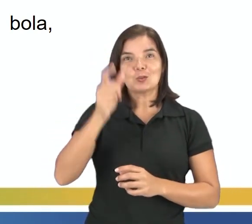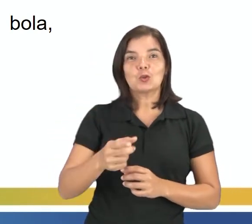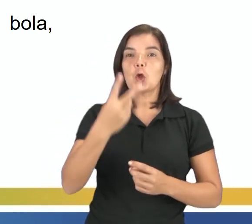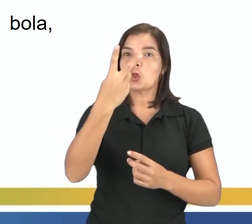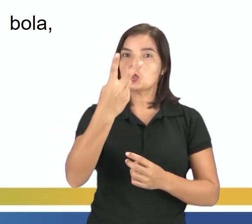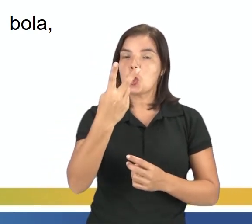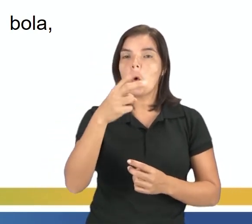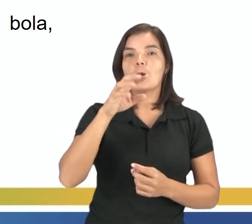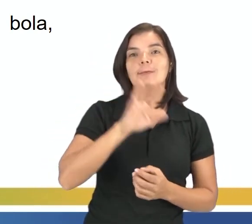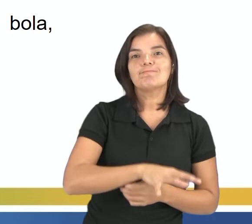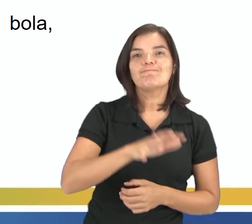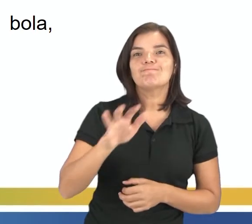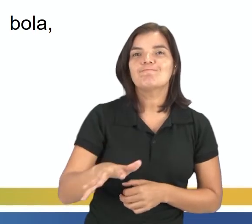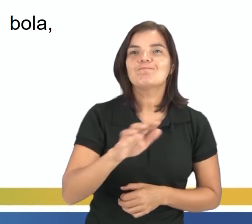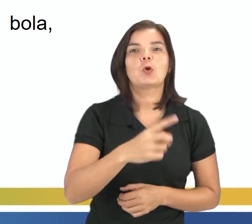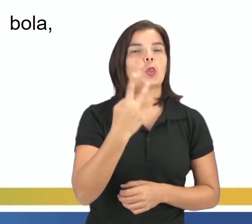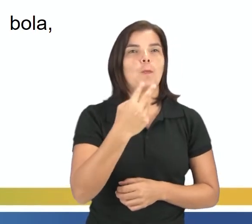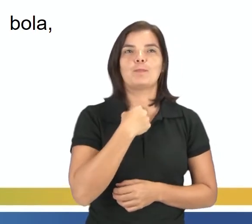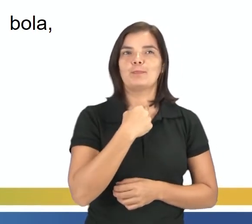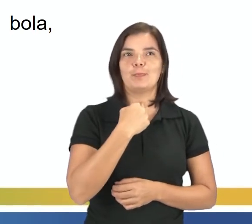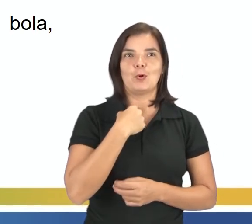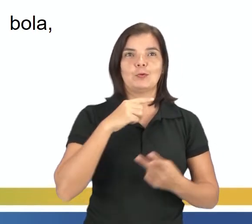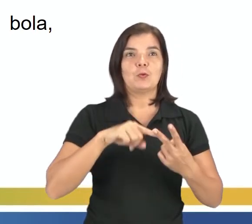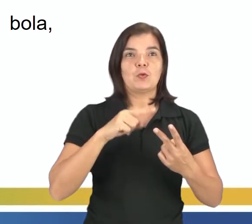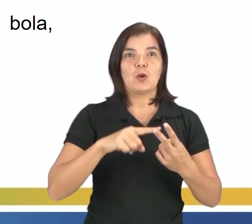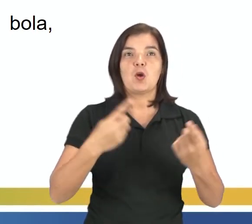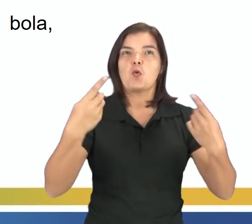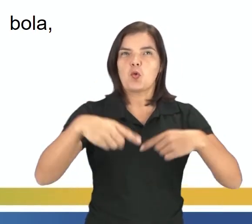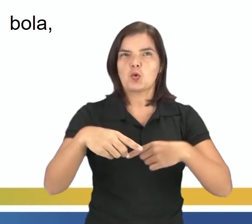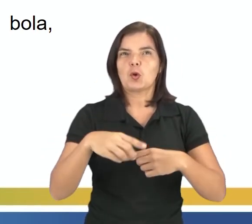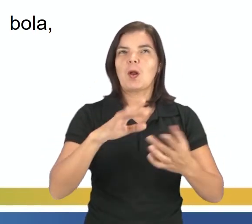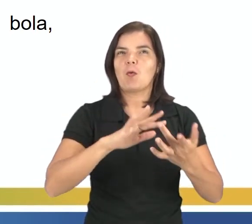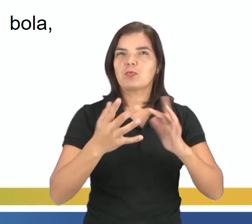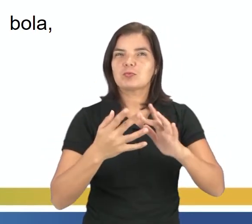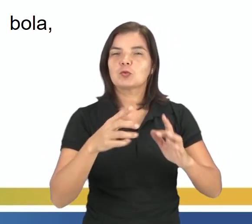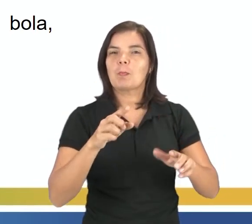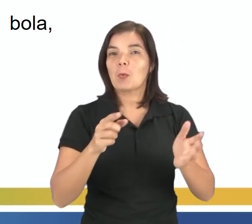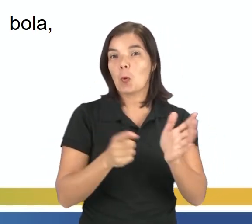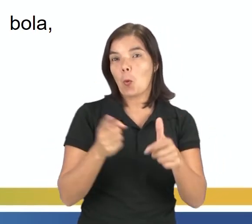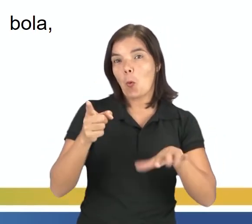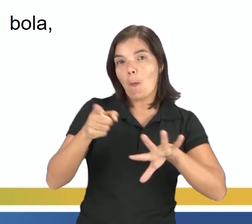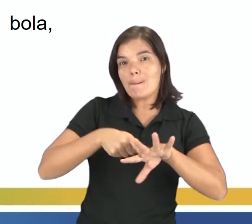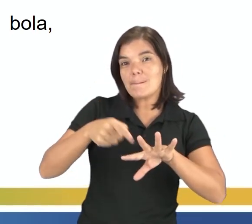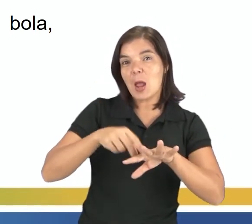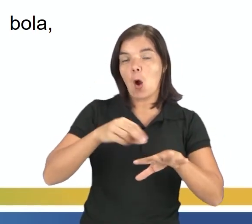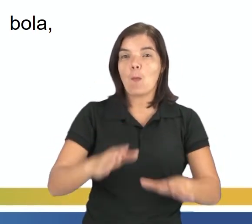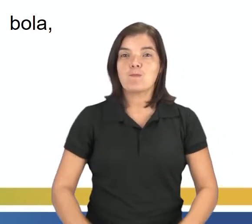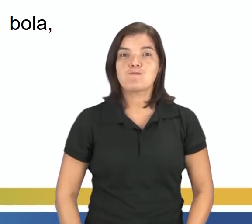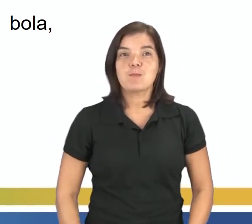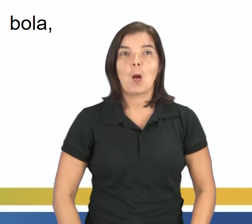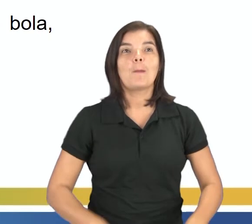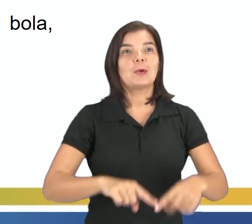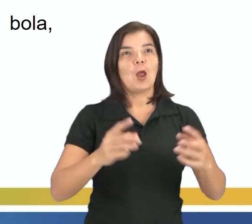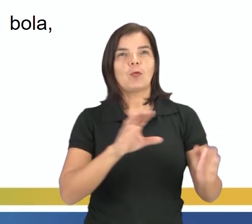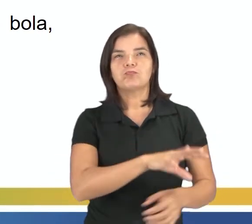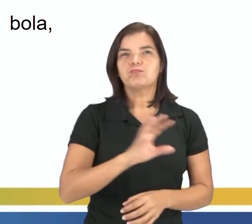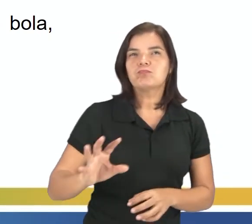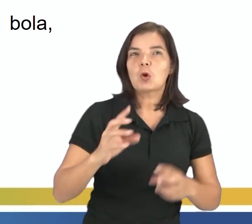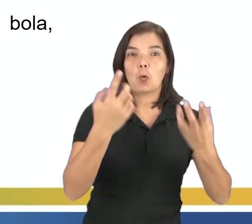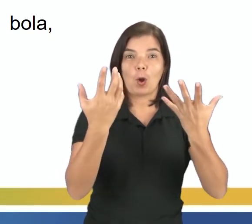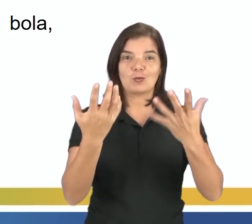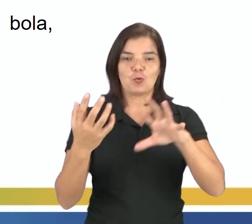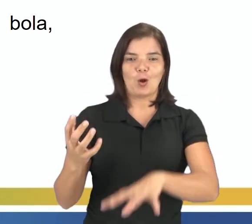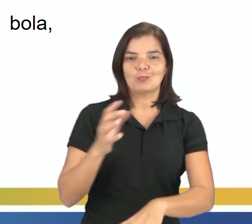de 2 passos com a bola na mão, provocar o contato da bola com o pé ou pernas, driblar a bola com as